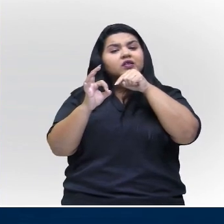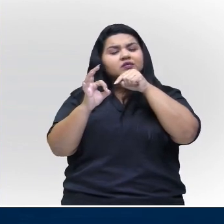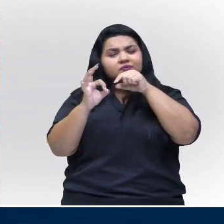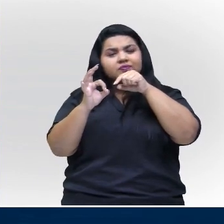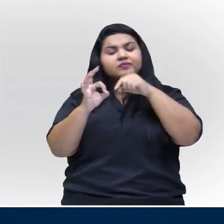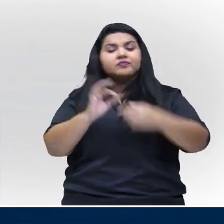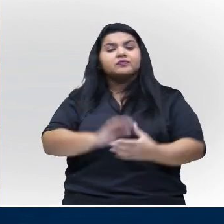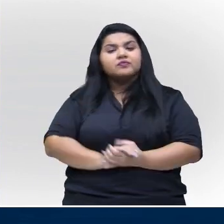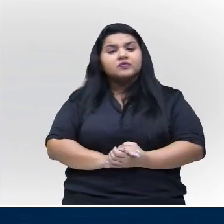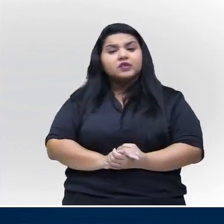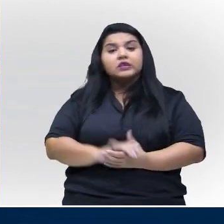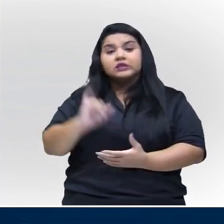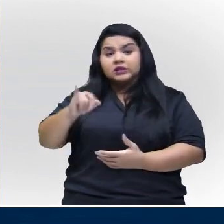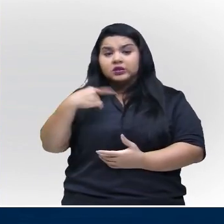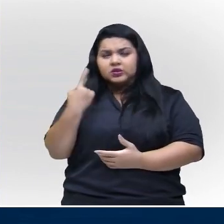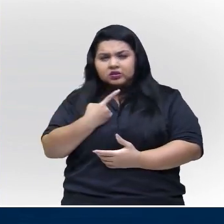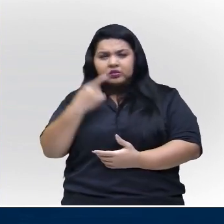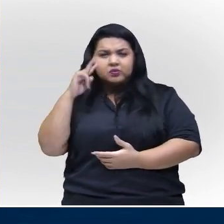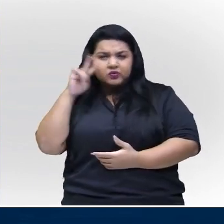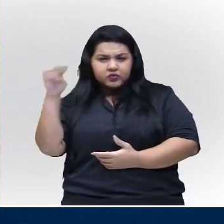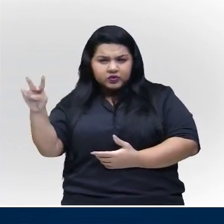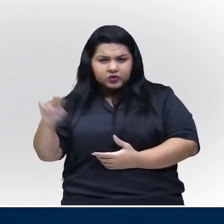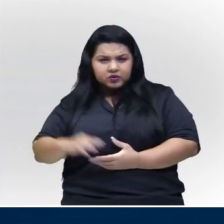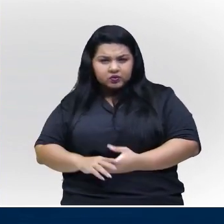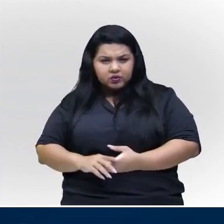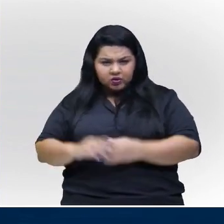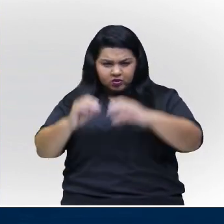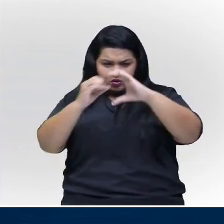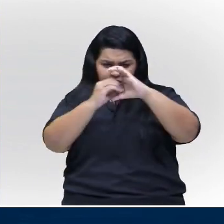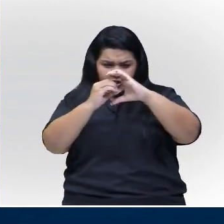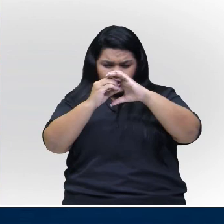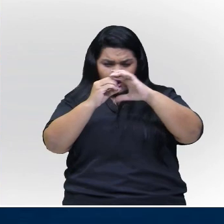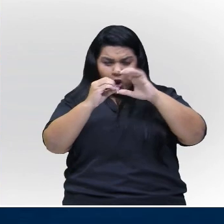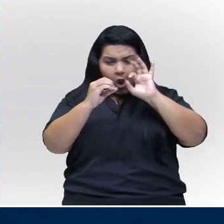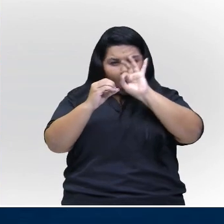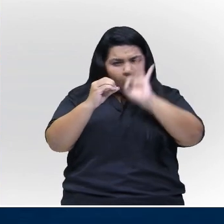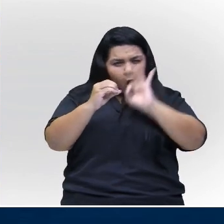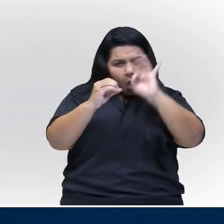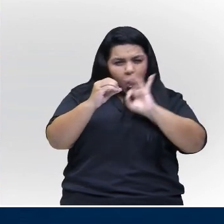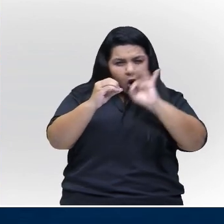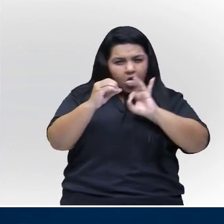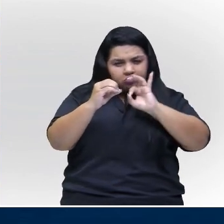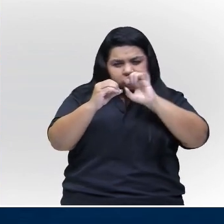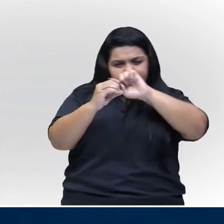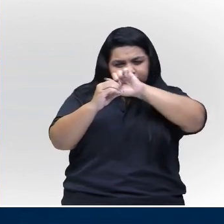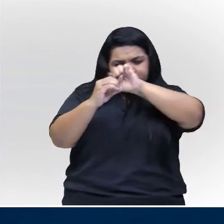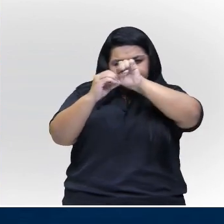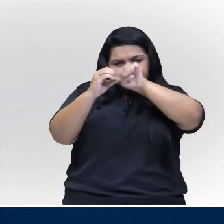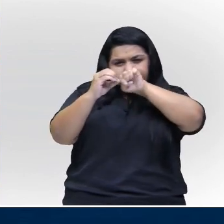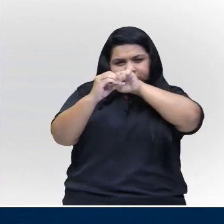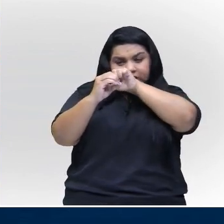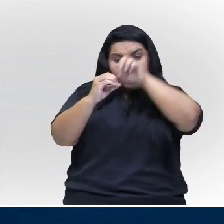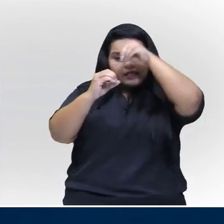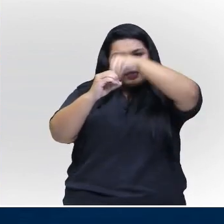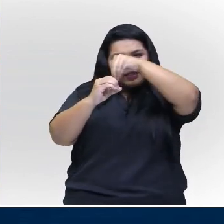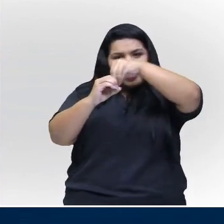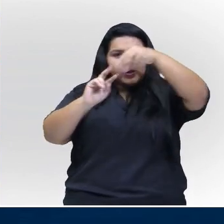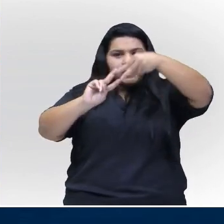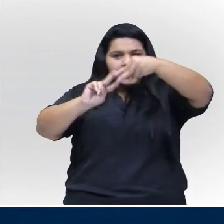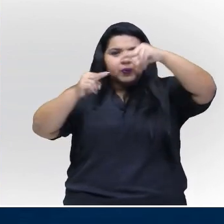célula. Então, se a gente está vendo ali, ó, aquele núcleo organizadinho, lá dentro daquele núcleo a gente vai ter o quê? O material